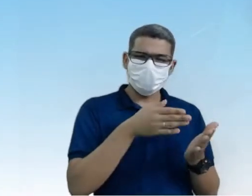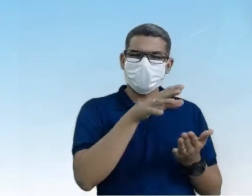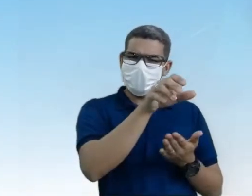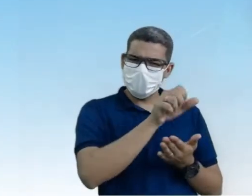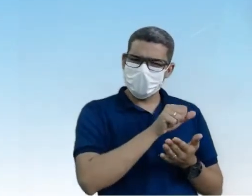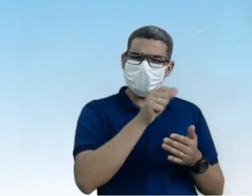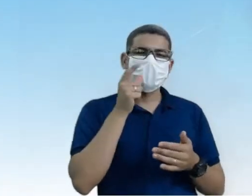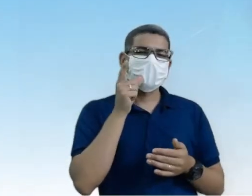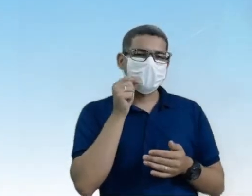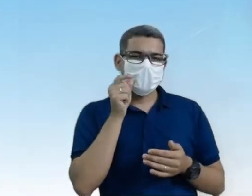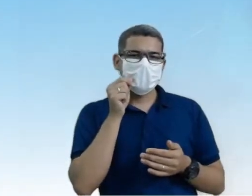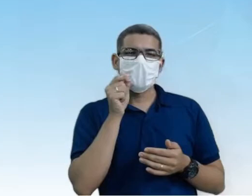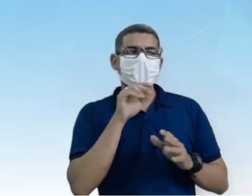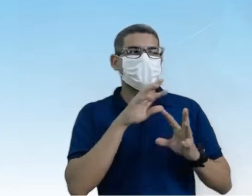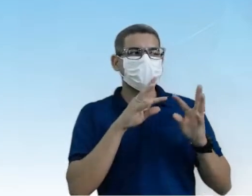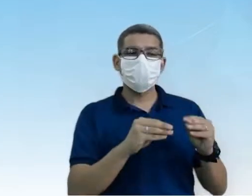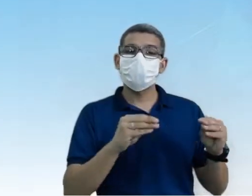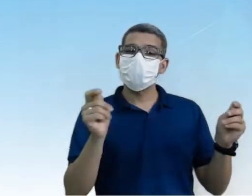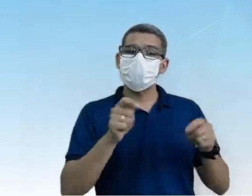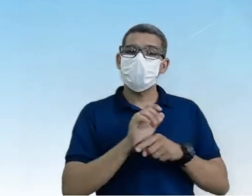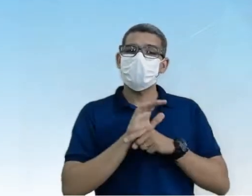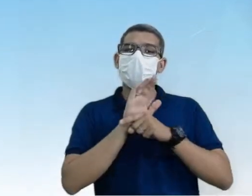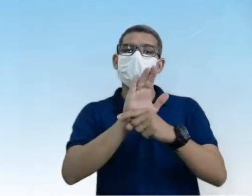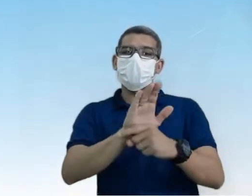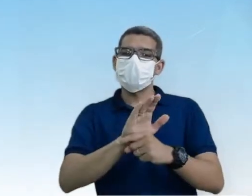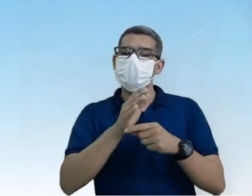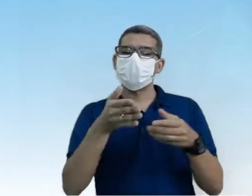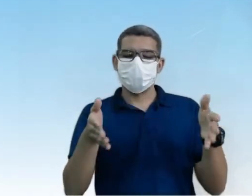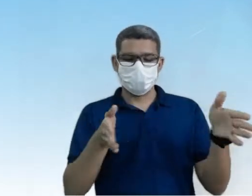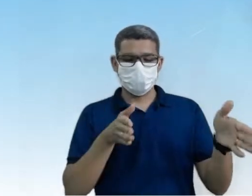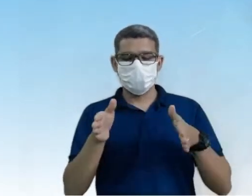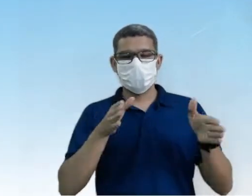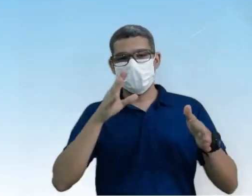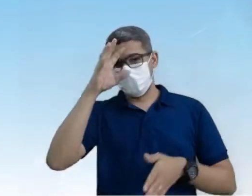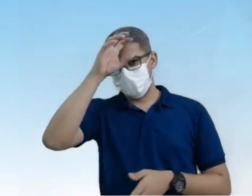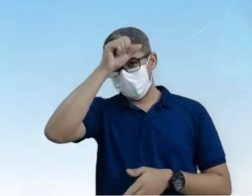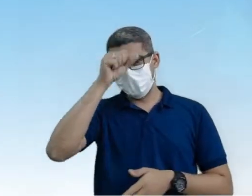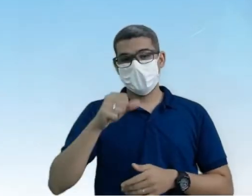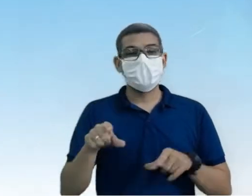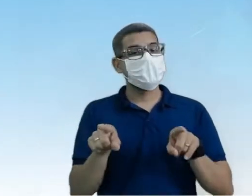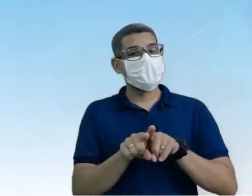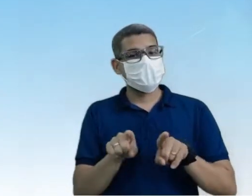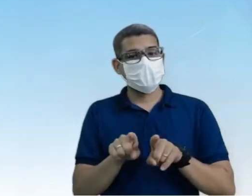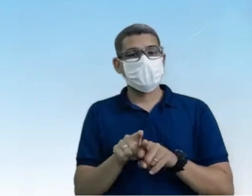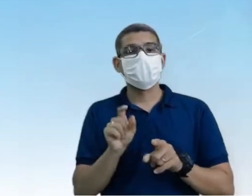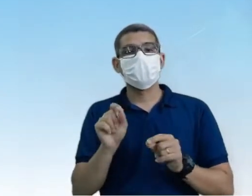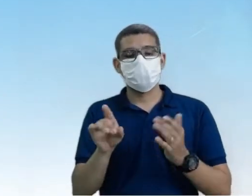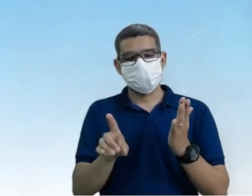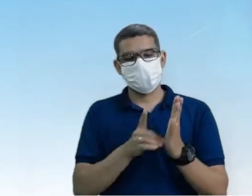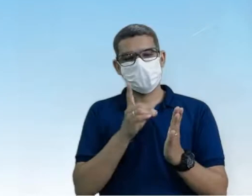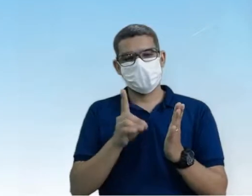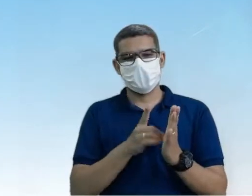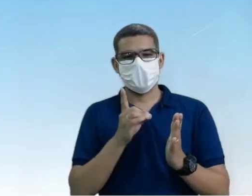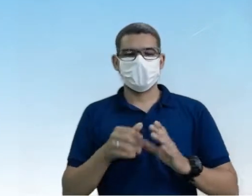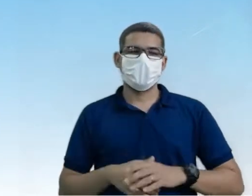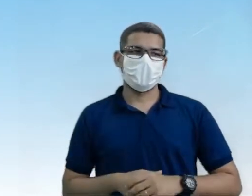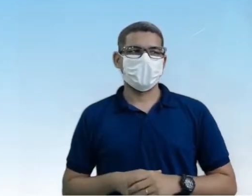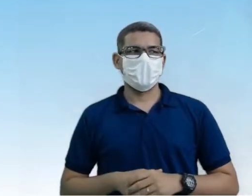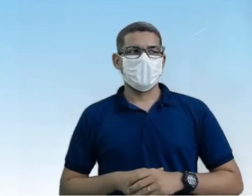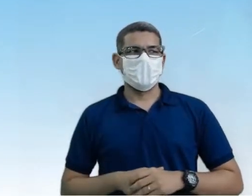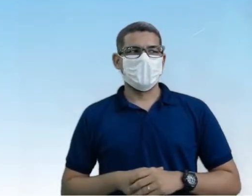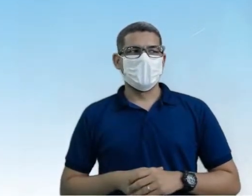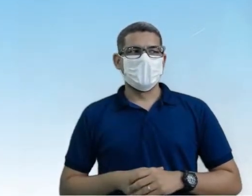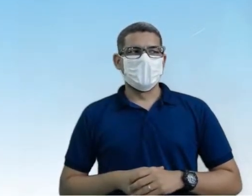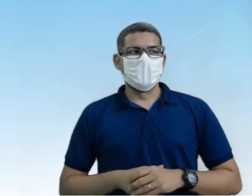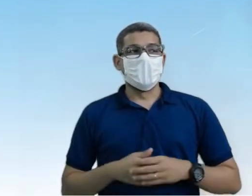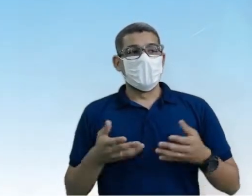caneta, lápis, tudo que puder te ajudar nesse momento de aprendizagem, se puder também o dicionário, hein? Então olha só,